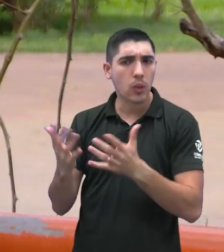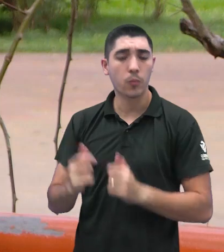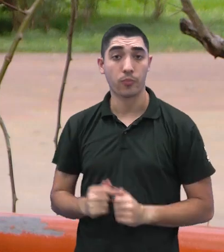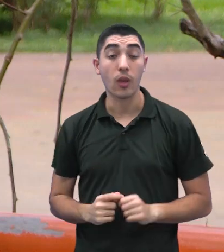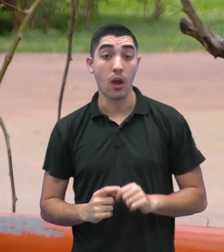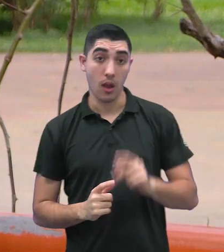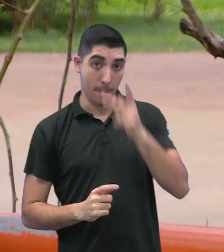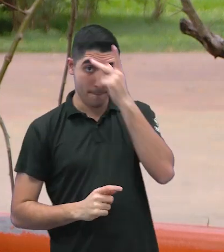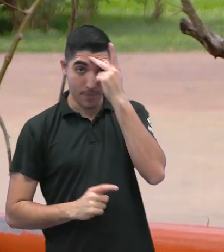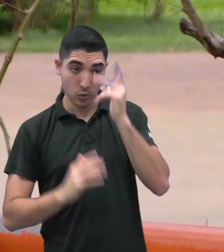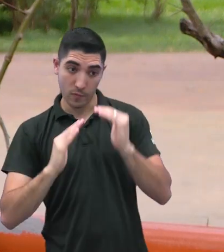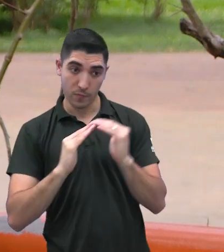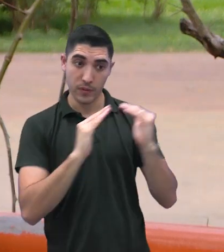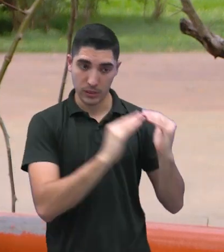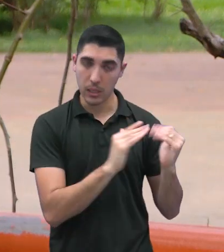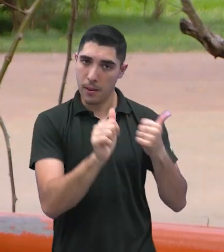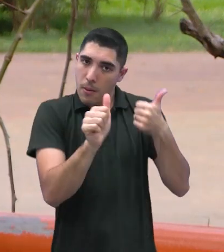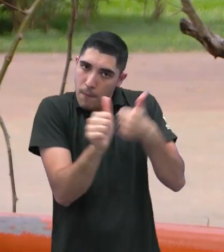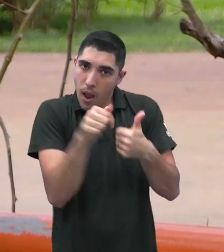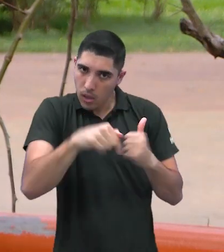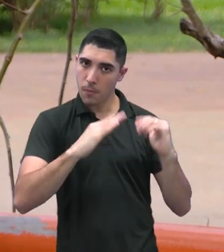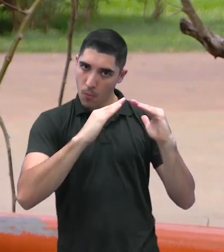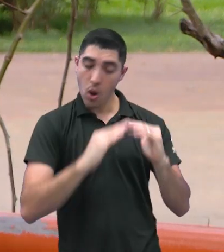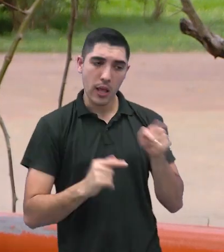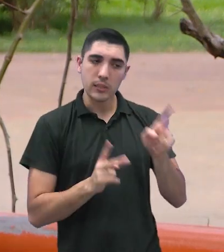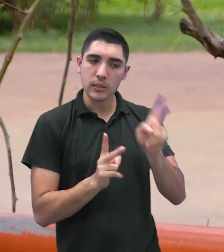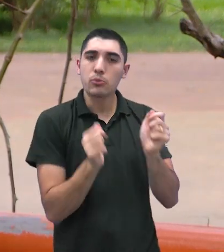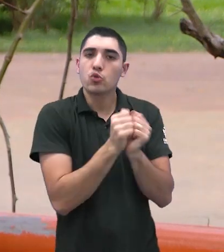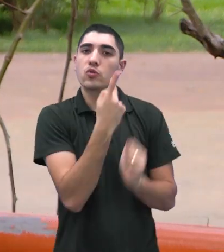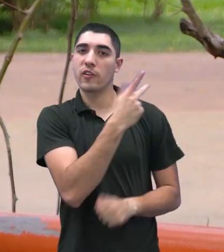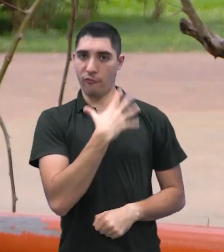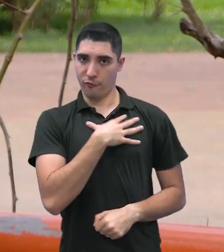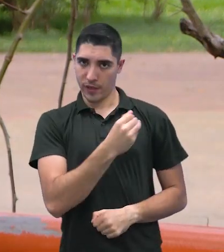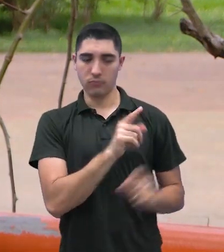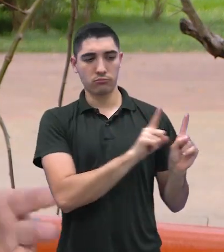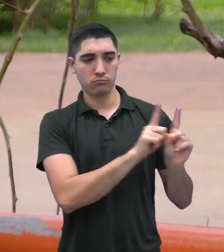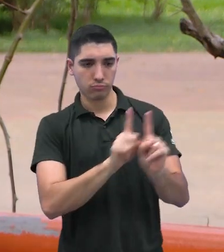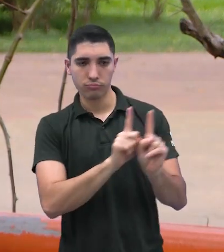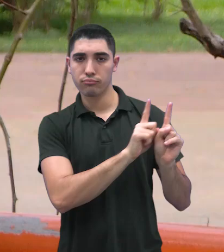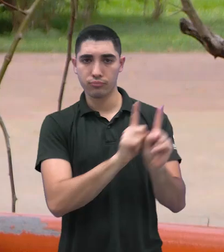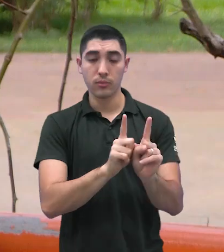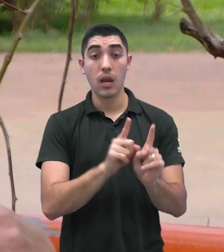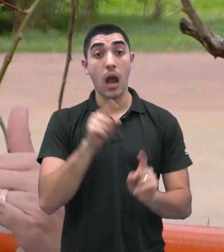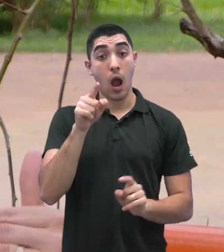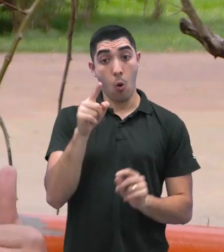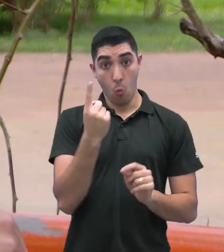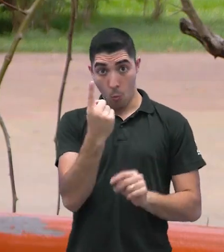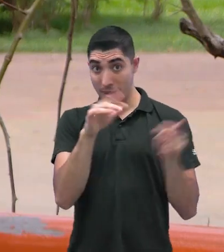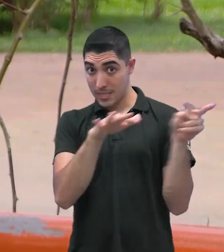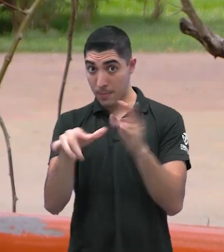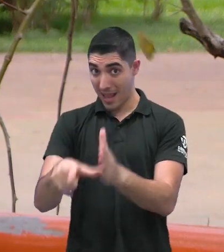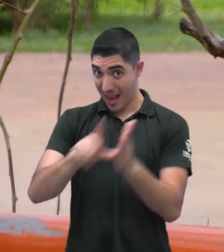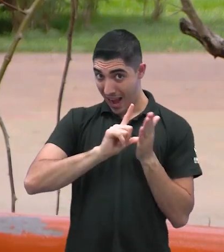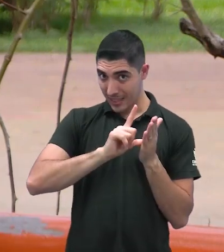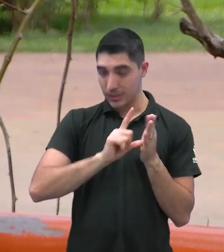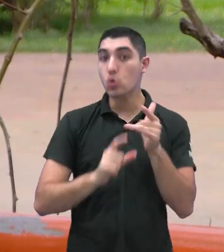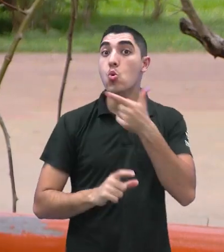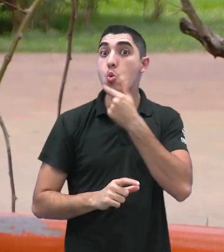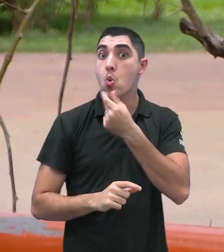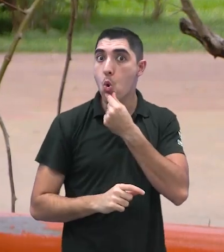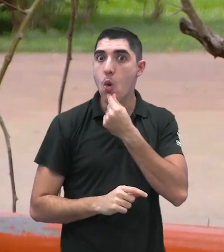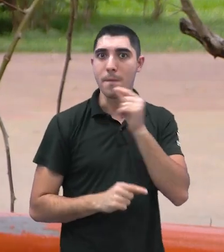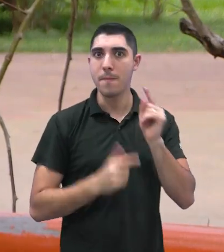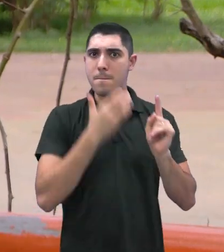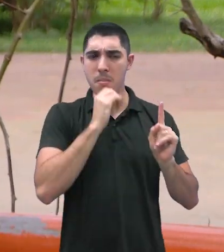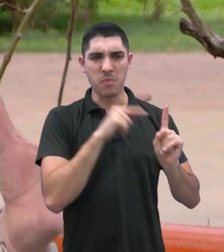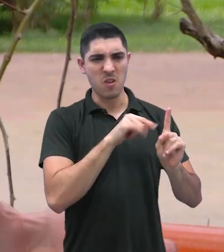esse era um vizinho, né? Ele morava aqui perto, ele vinha com o filho dele. E uma semana antes do ataque, foi antes do carnaval, ele